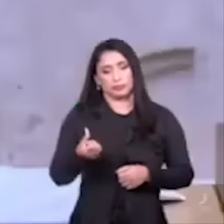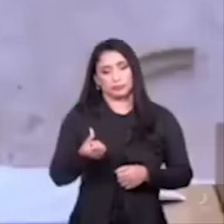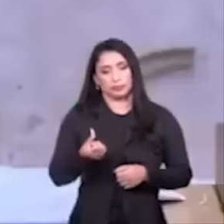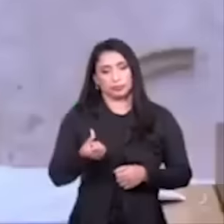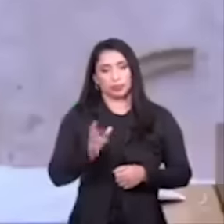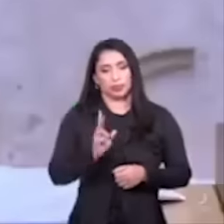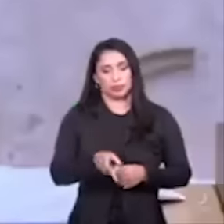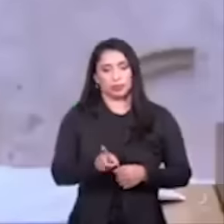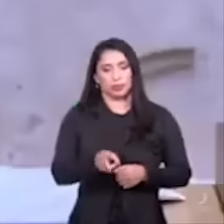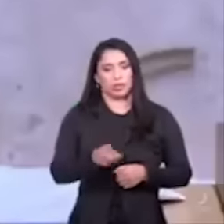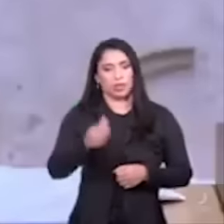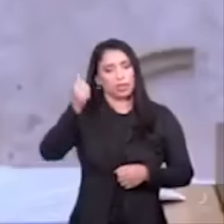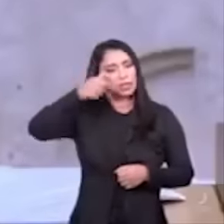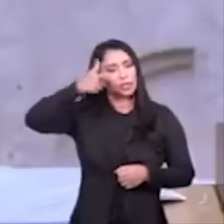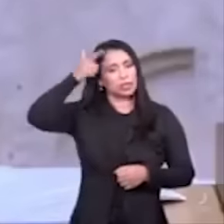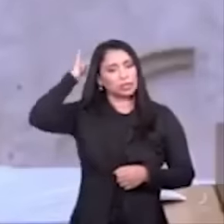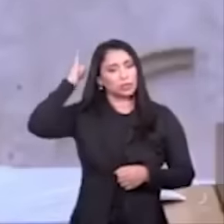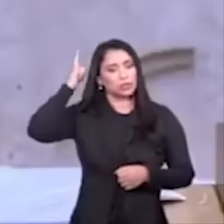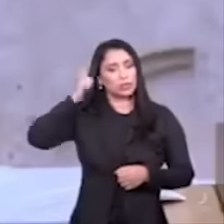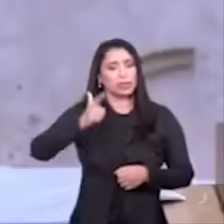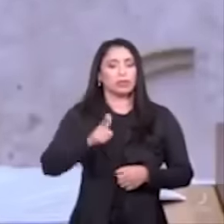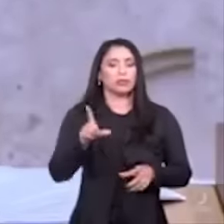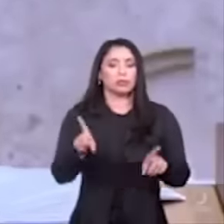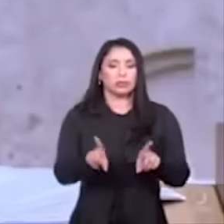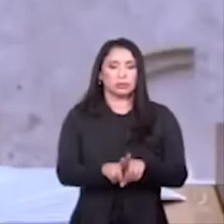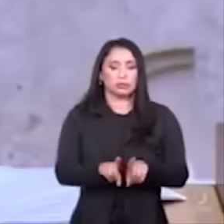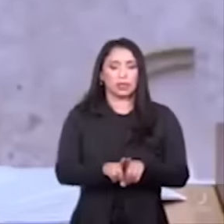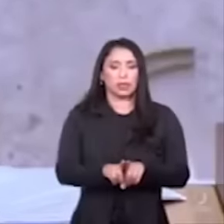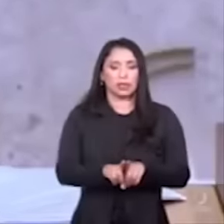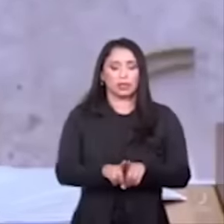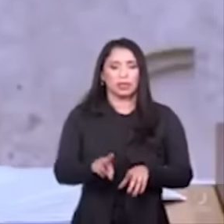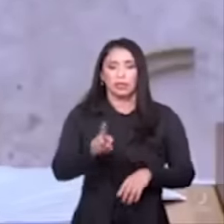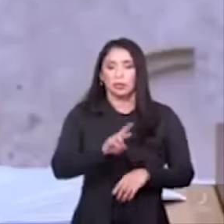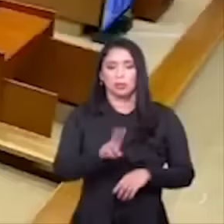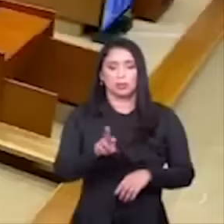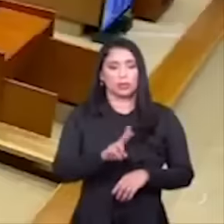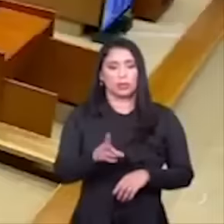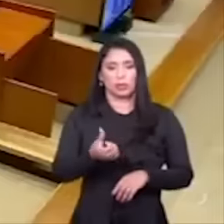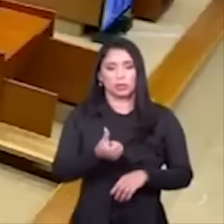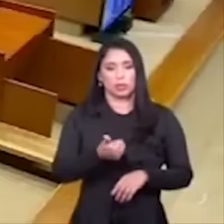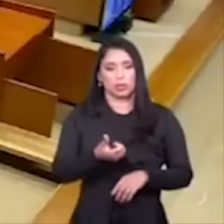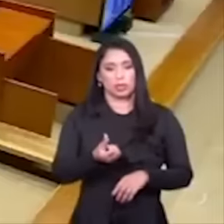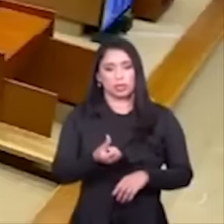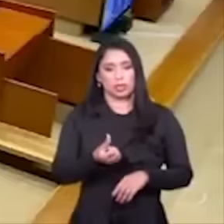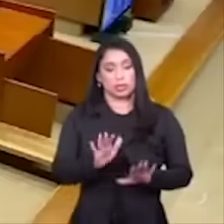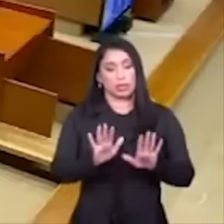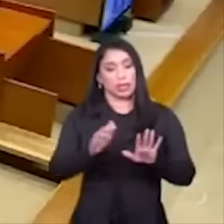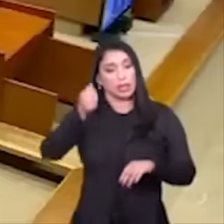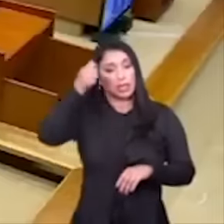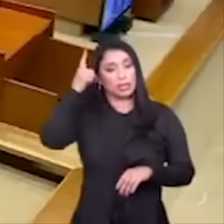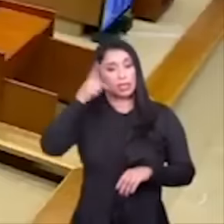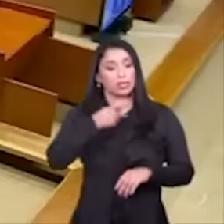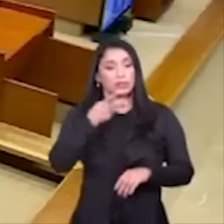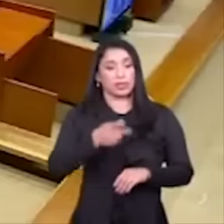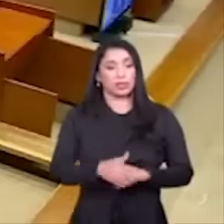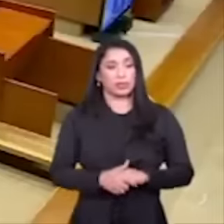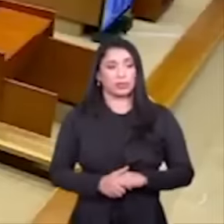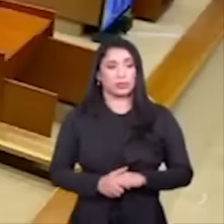Ministro Alexandre de Moraes mantém a posição pela não 16 é mas eu Presidente